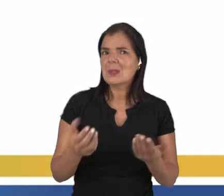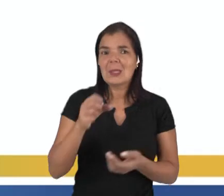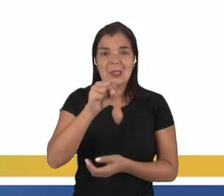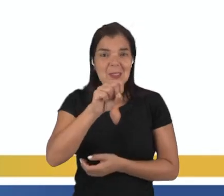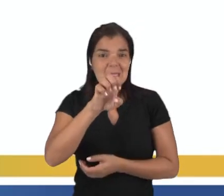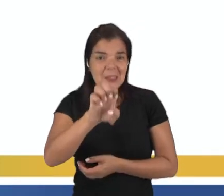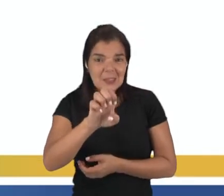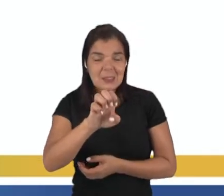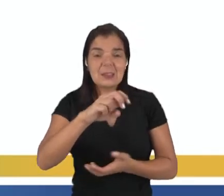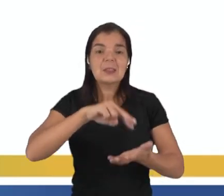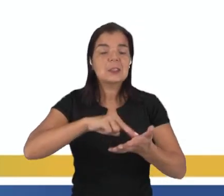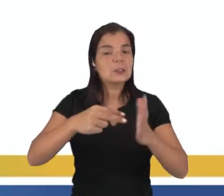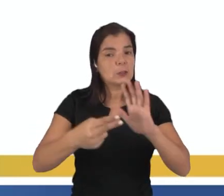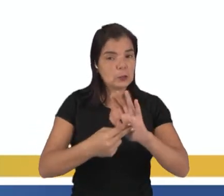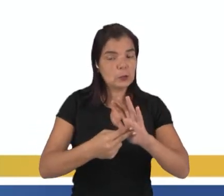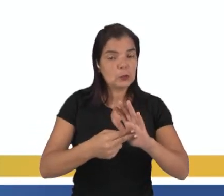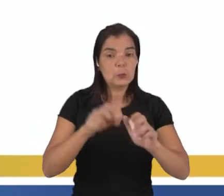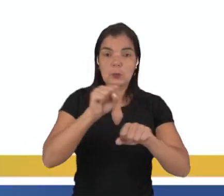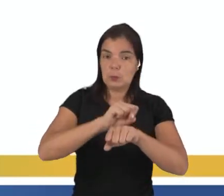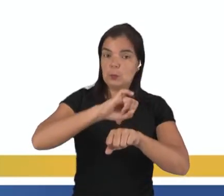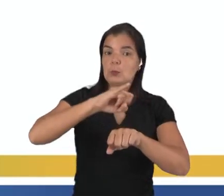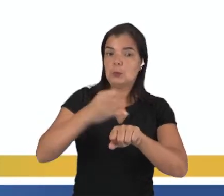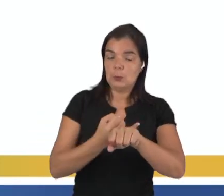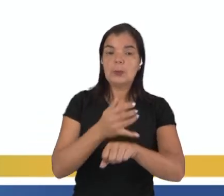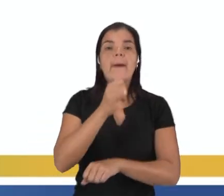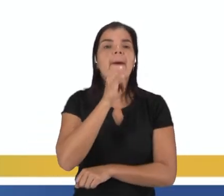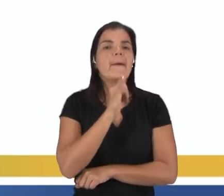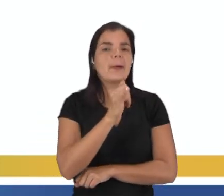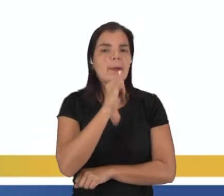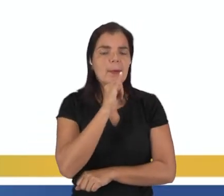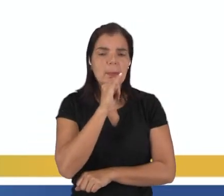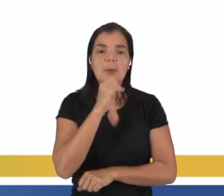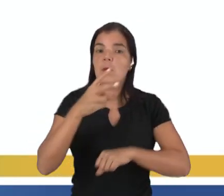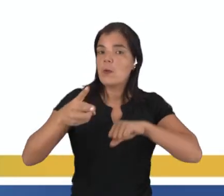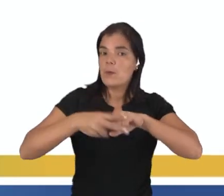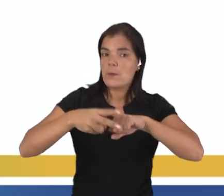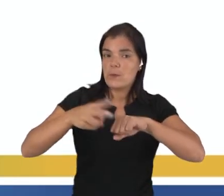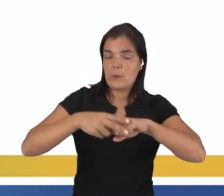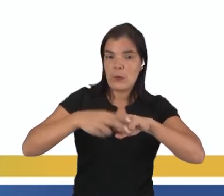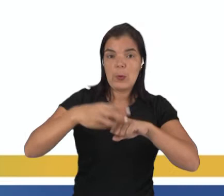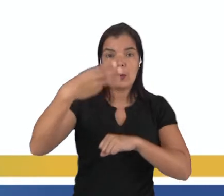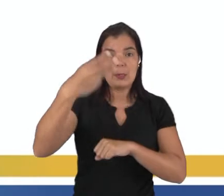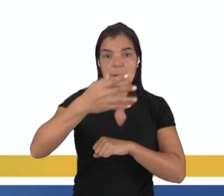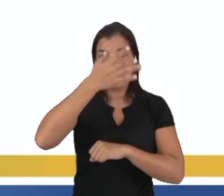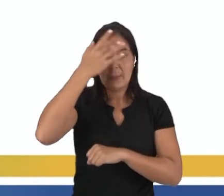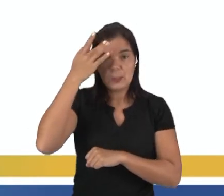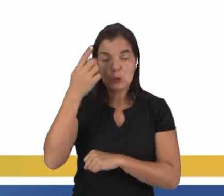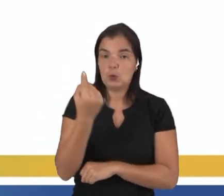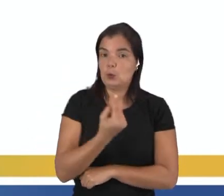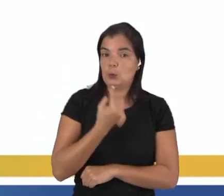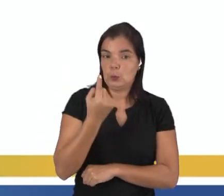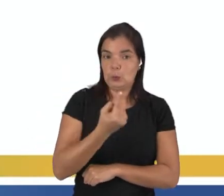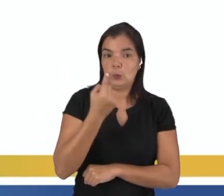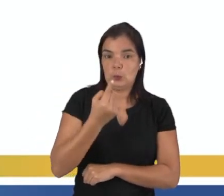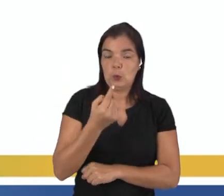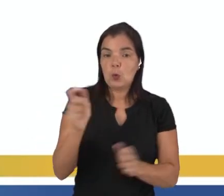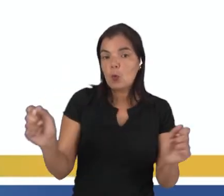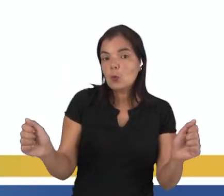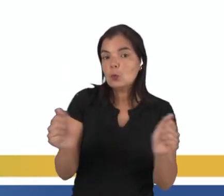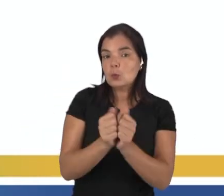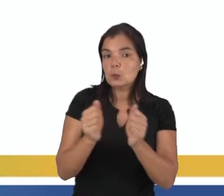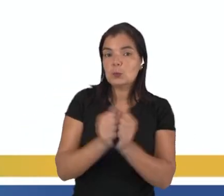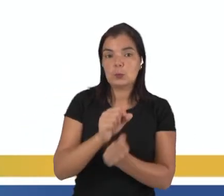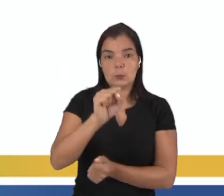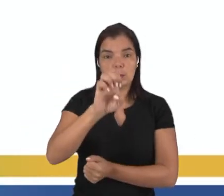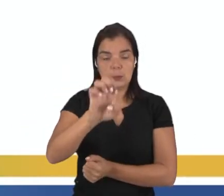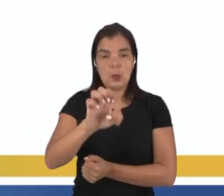se, tá? Do sujeito. Nesse exemplo, a oração apresenta verbo na terceira pessoa do singular, acrescido do pronome se. E o